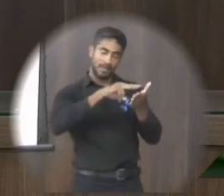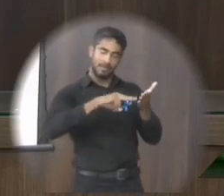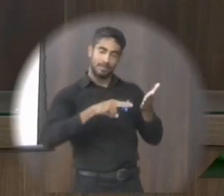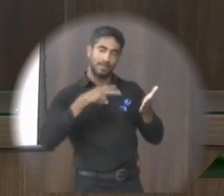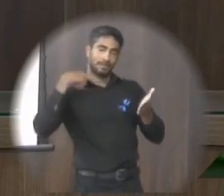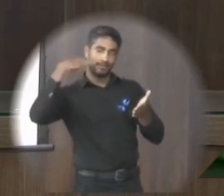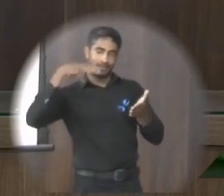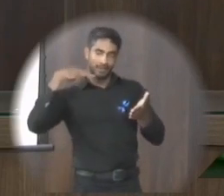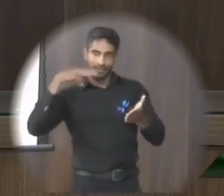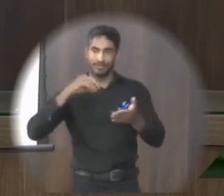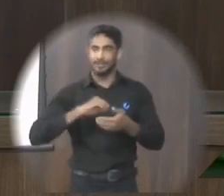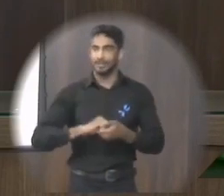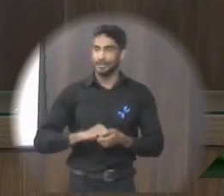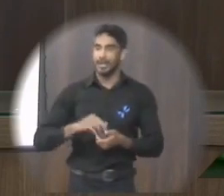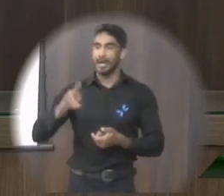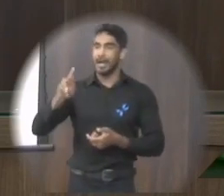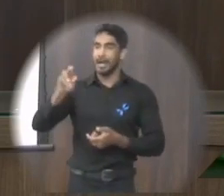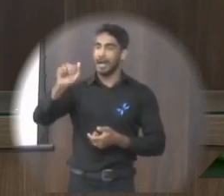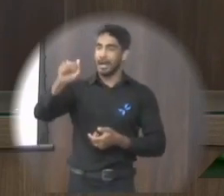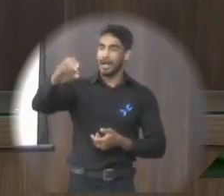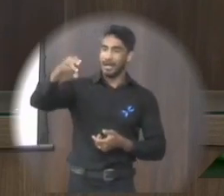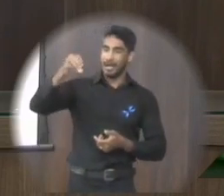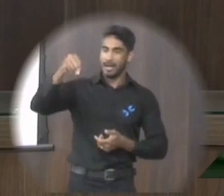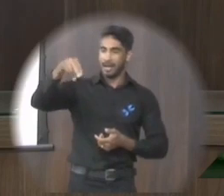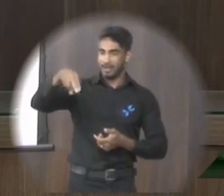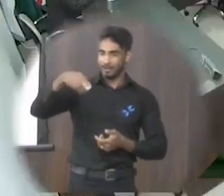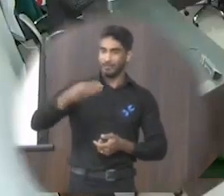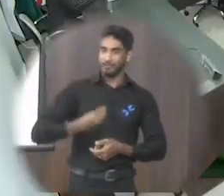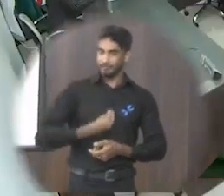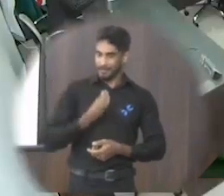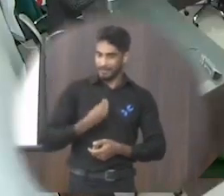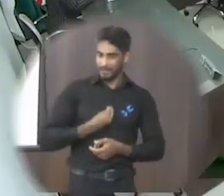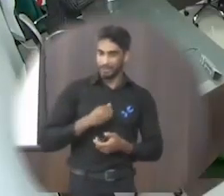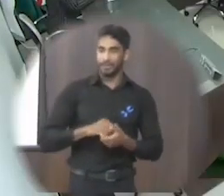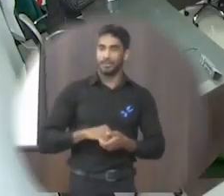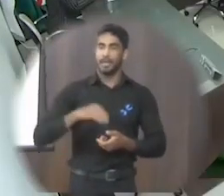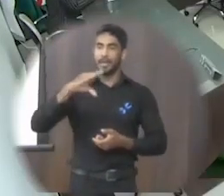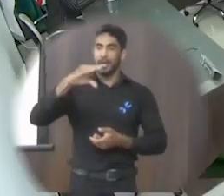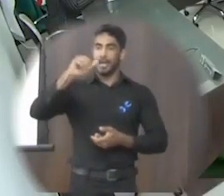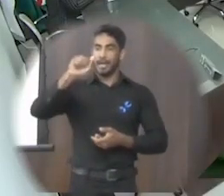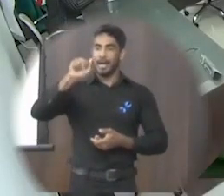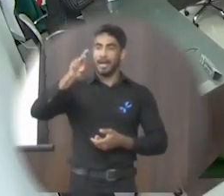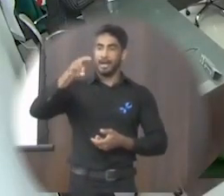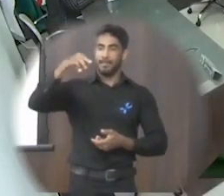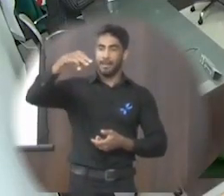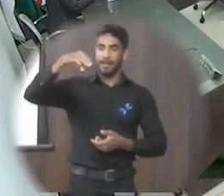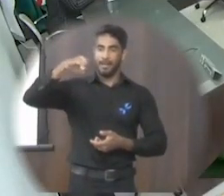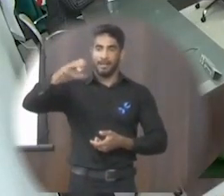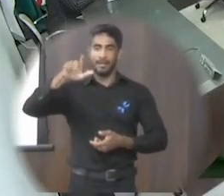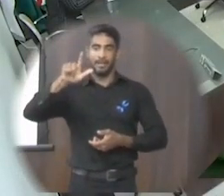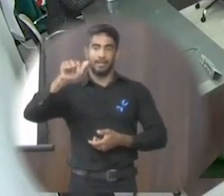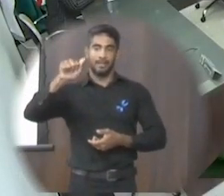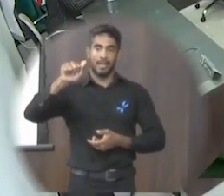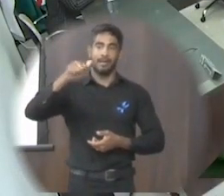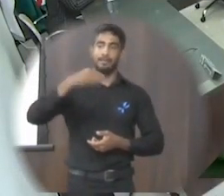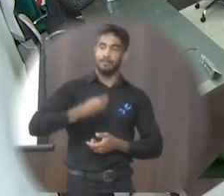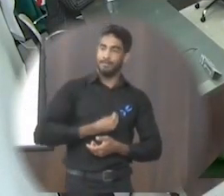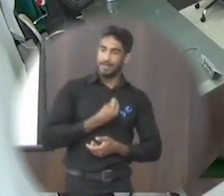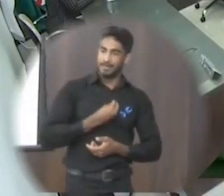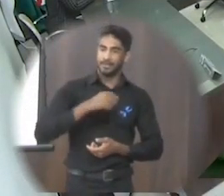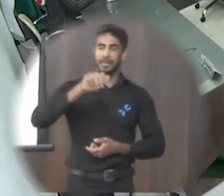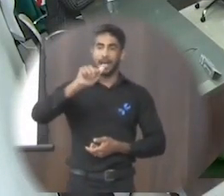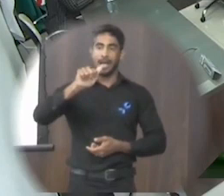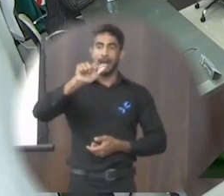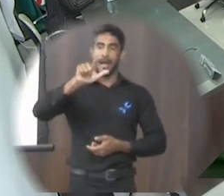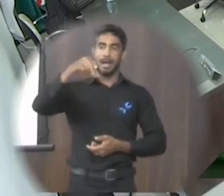vereadores. Ramon Alexandre Araújo. Presente. Carmelina Romana da Silva Teixeira. Presente.